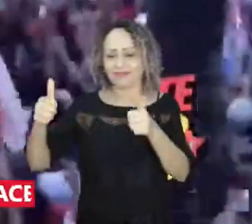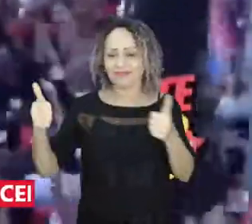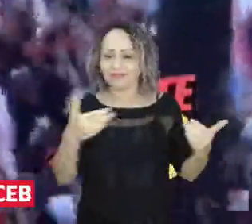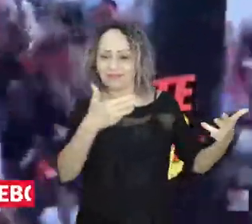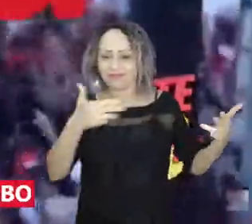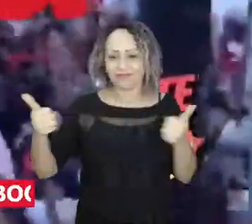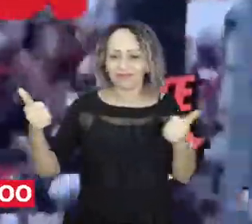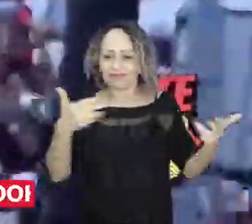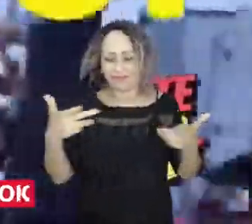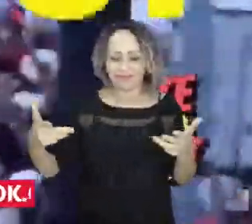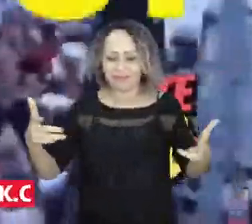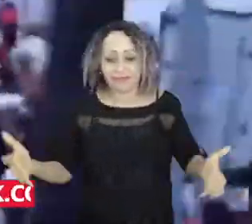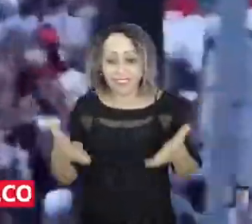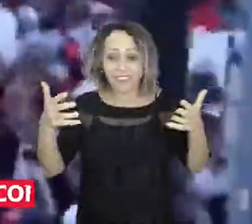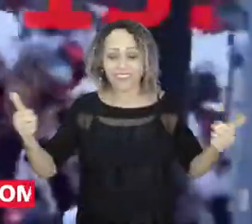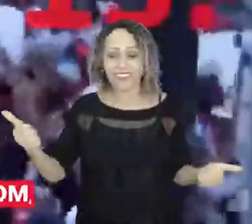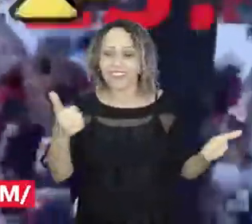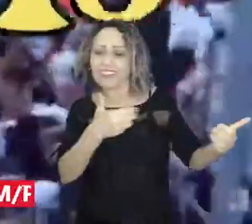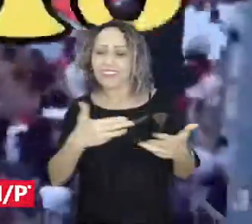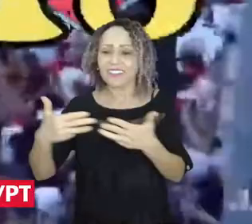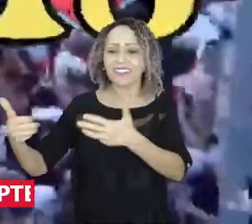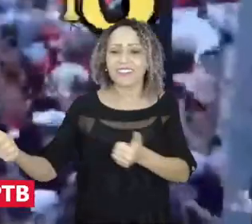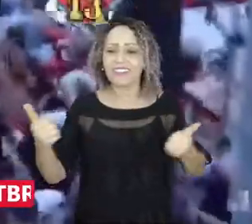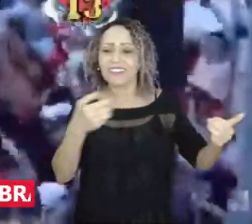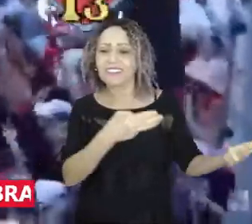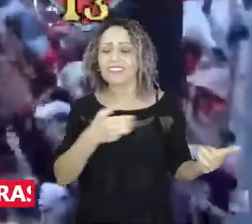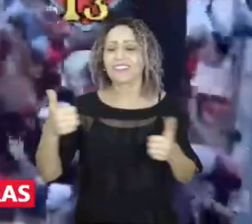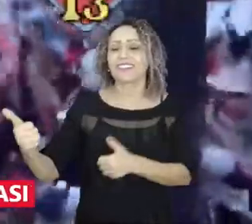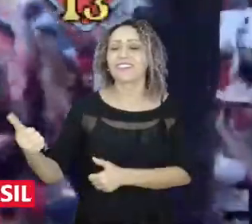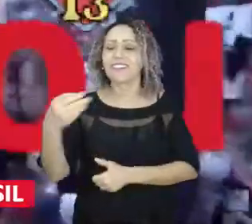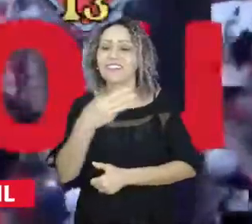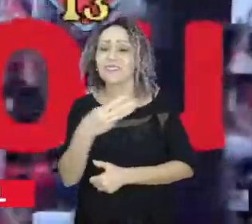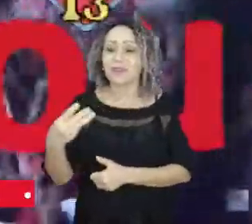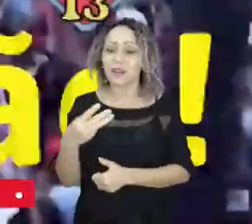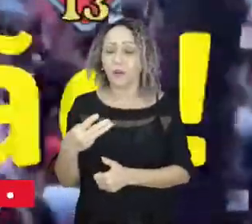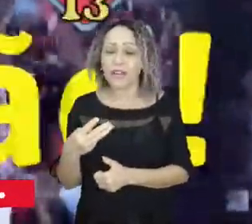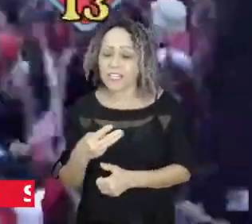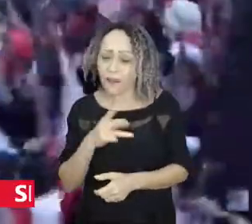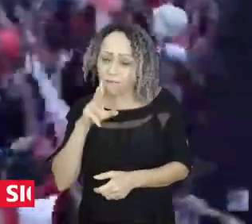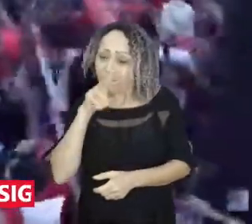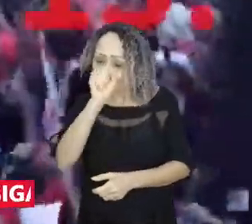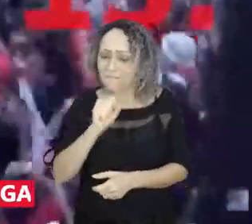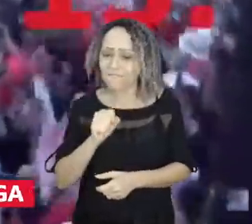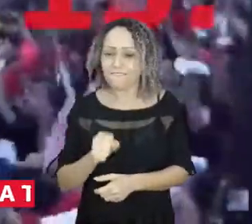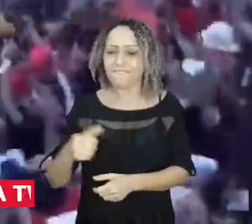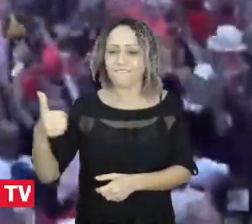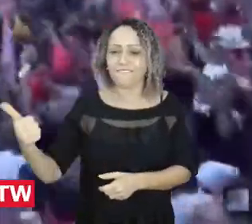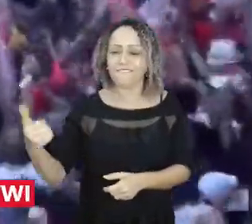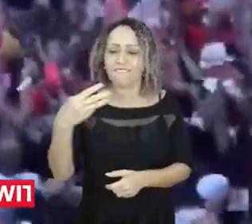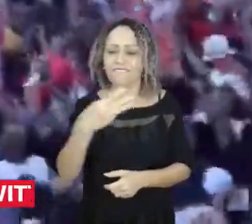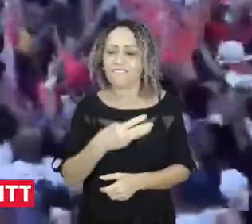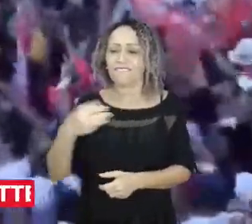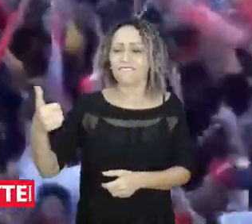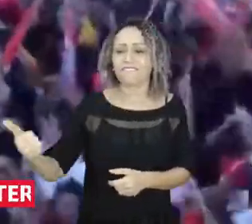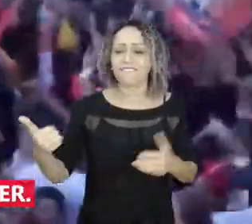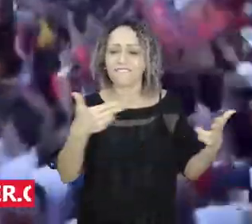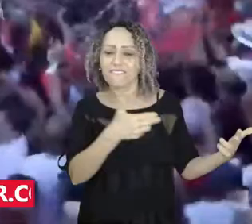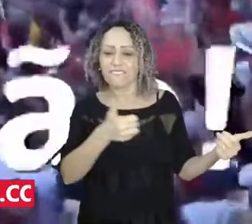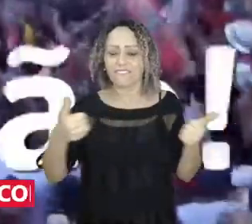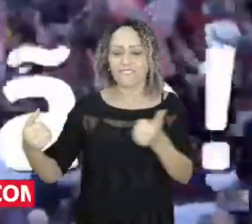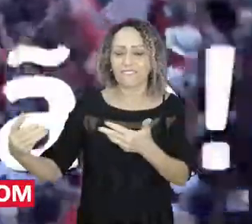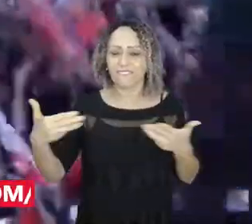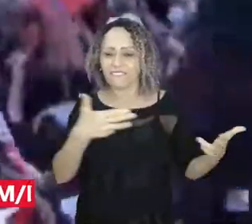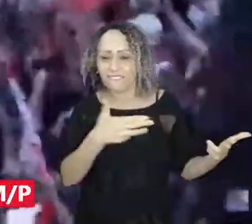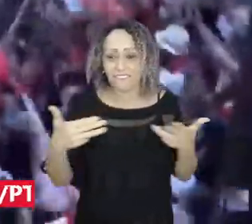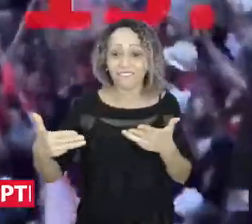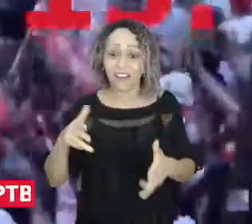13, pegou pressão, é 13, é 13, é 13, é 13, pegou pressão, é 13, é 13, é 13, é 13, é o 13